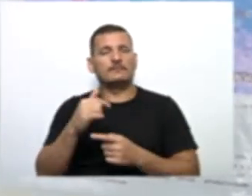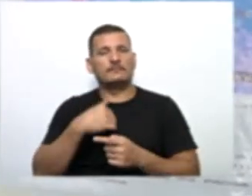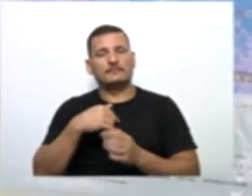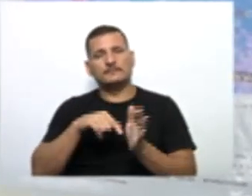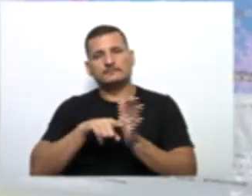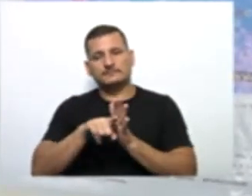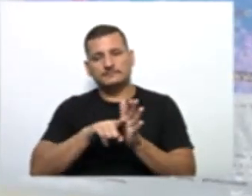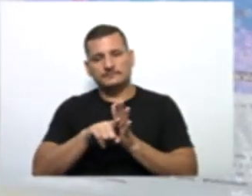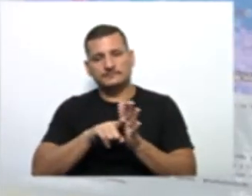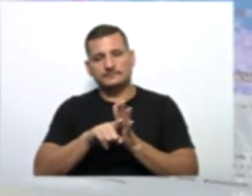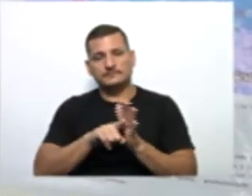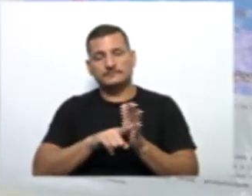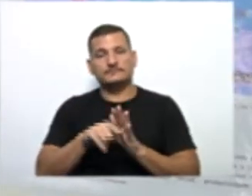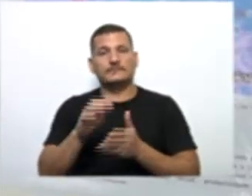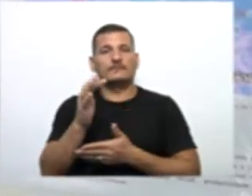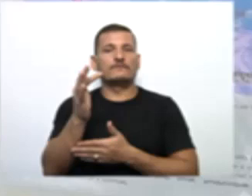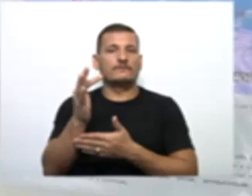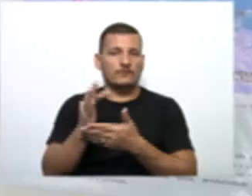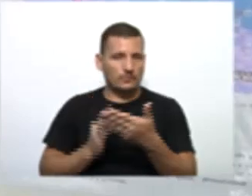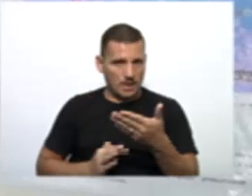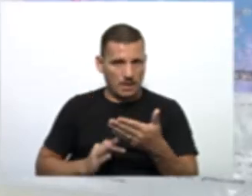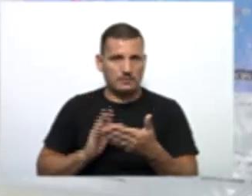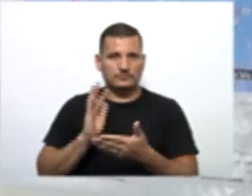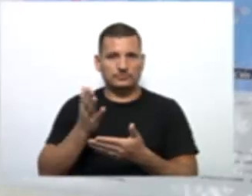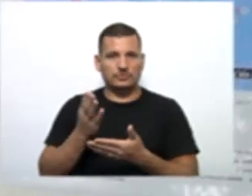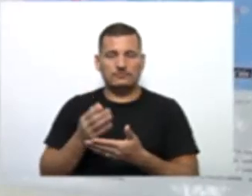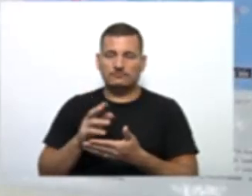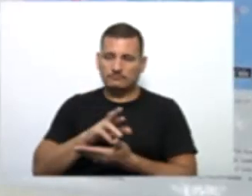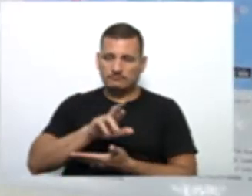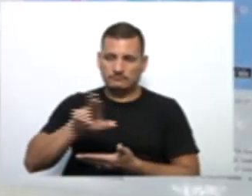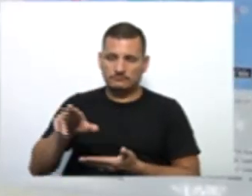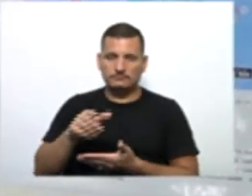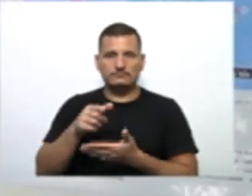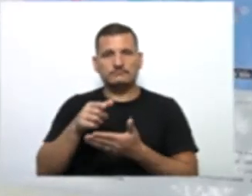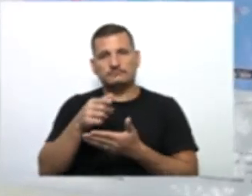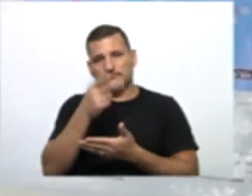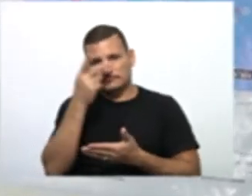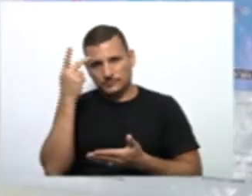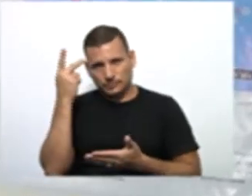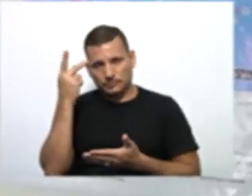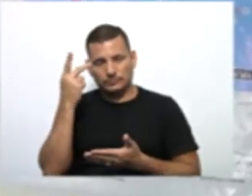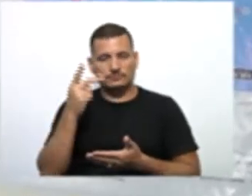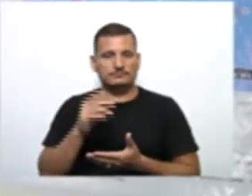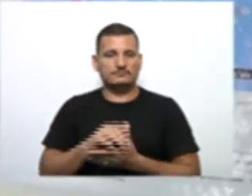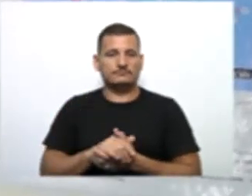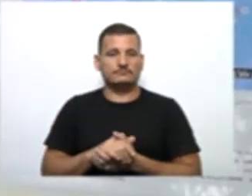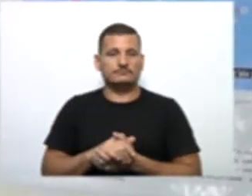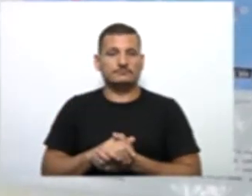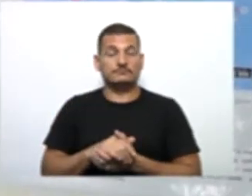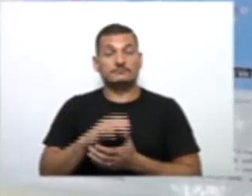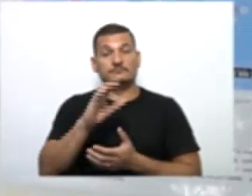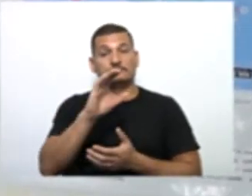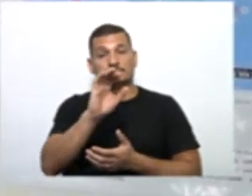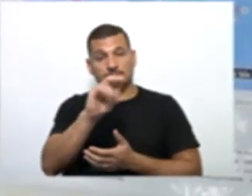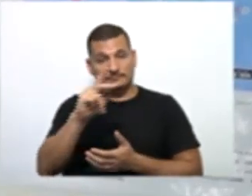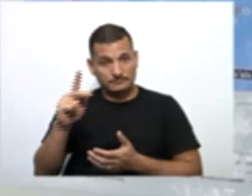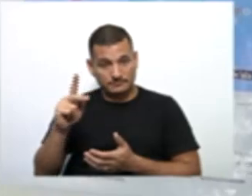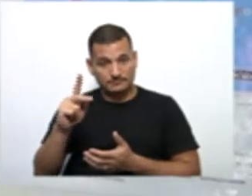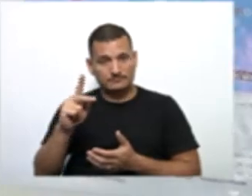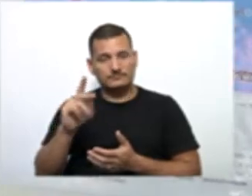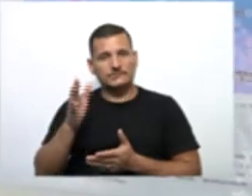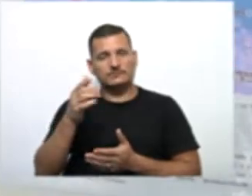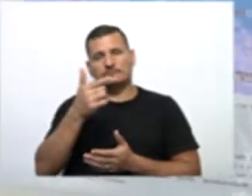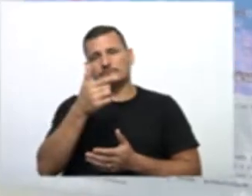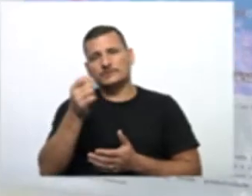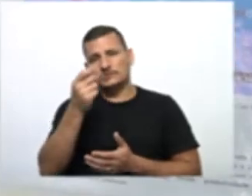pesquisa, do formulário que apliquei com várias pessoas sobre cooperativismo e seus ramos. Eu apliquei um formulário junto a 20